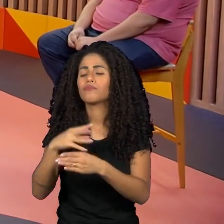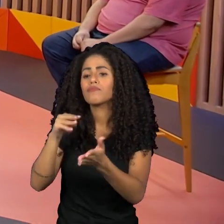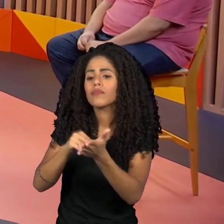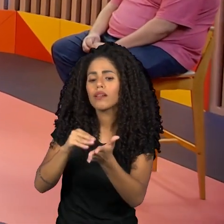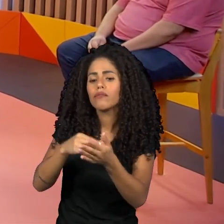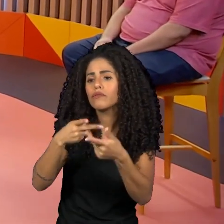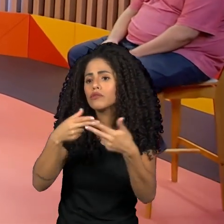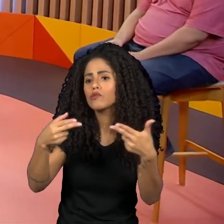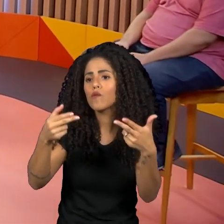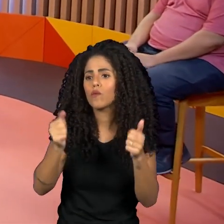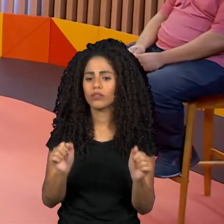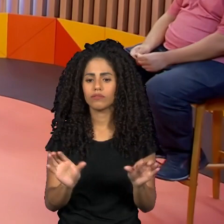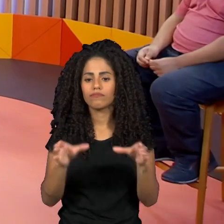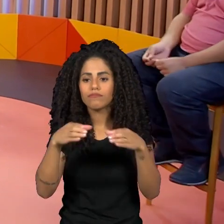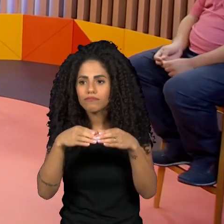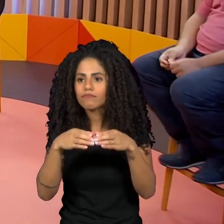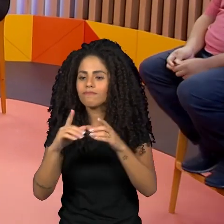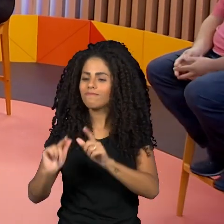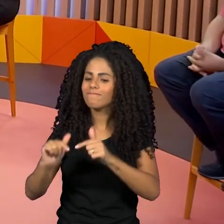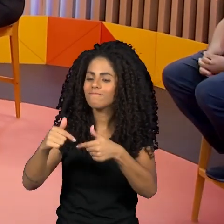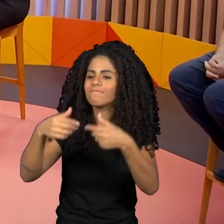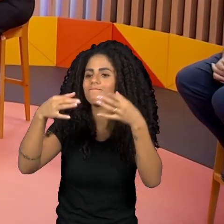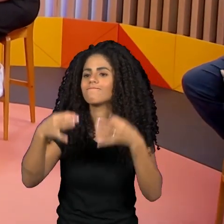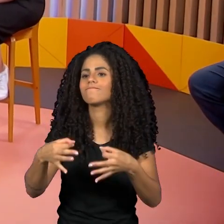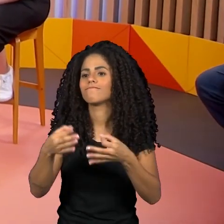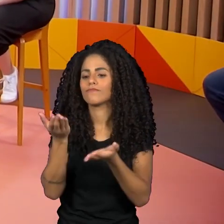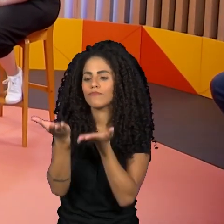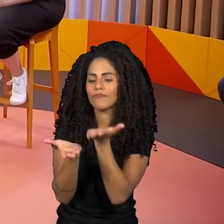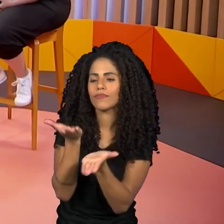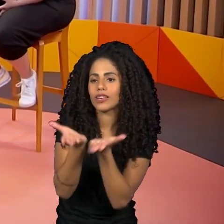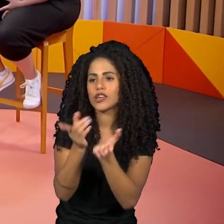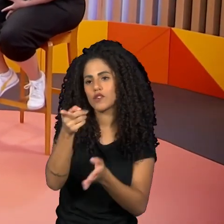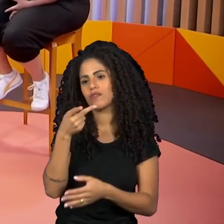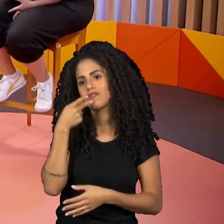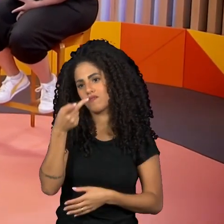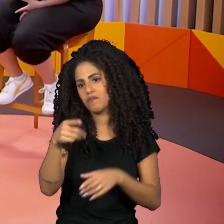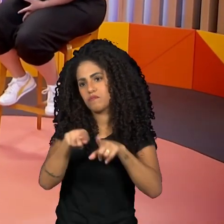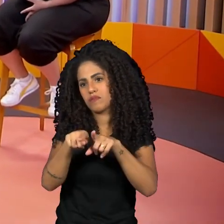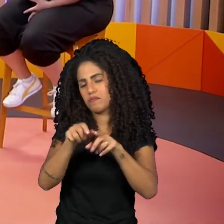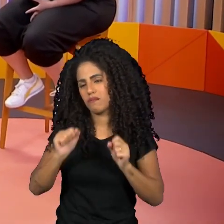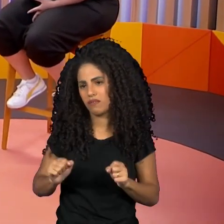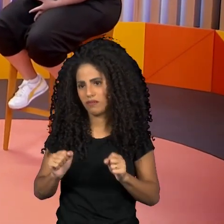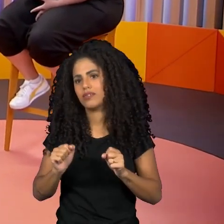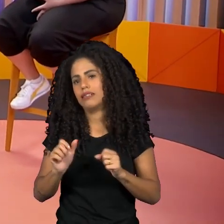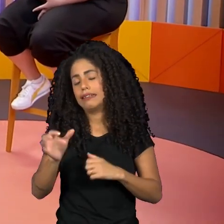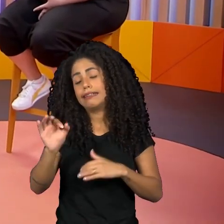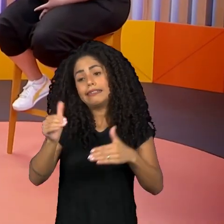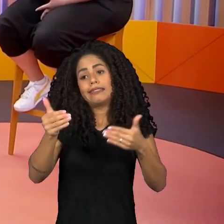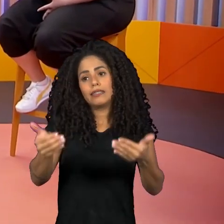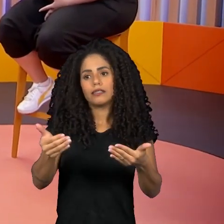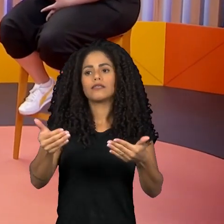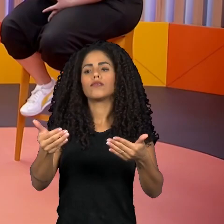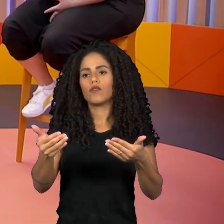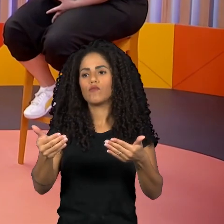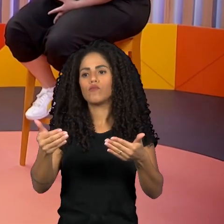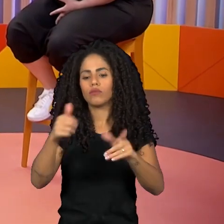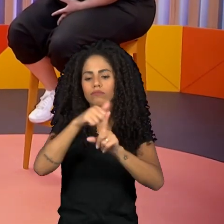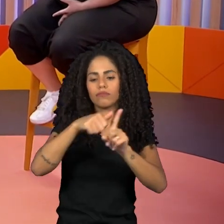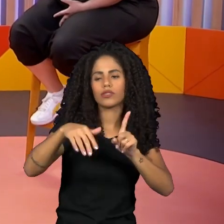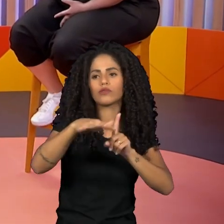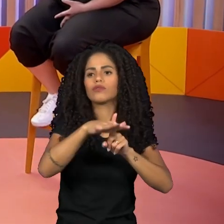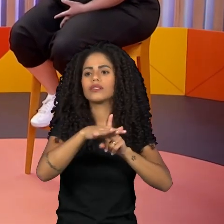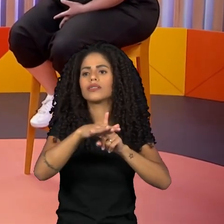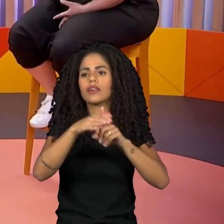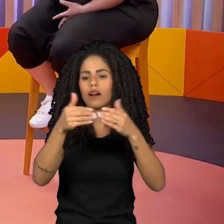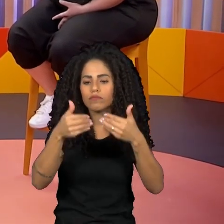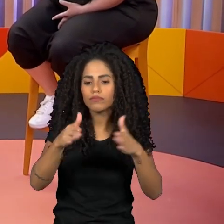de equipamentos e serviços, como você bem tinha pontuado. Então, quando as pessoas se apropriam